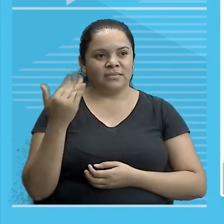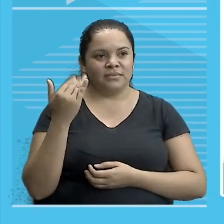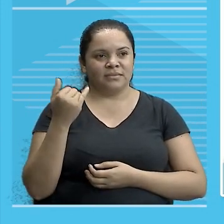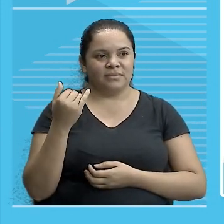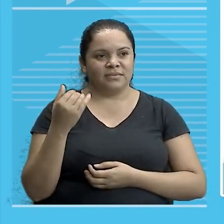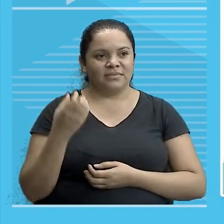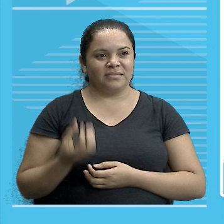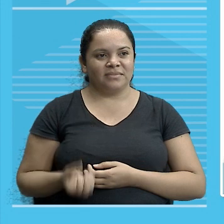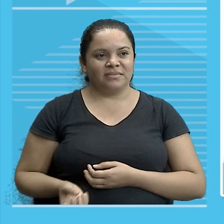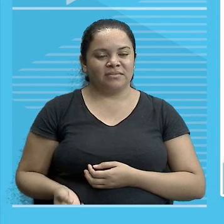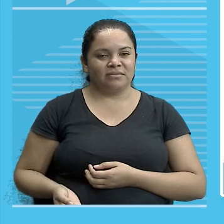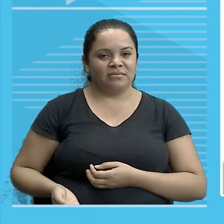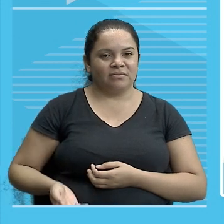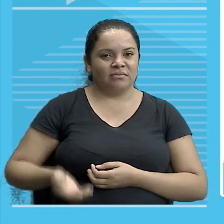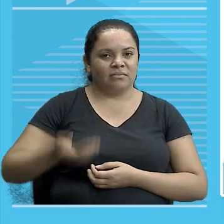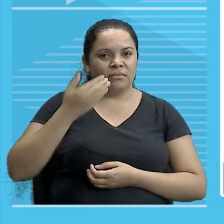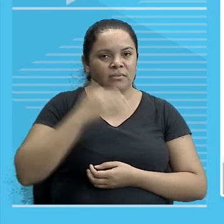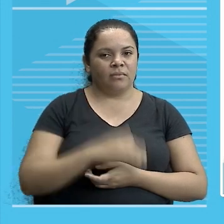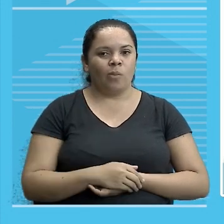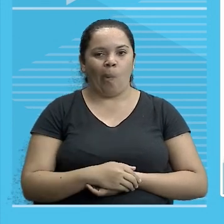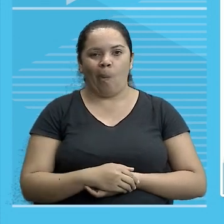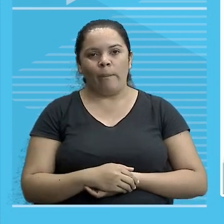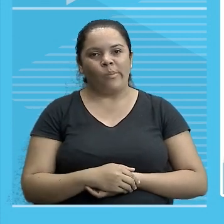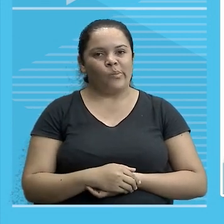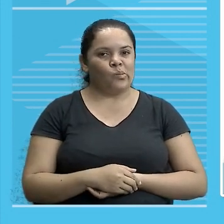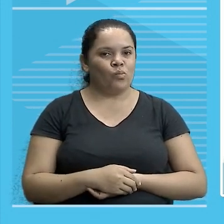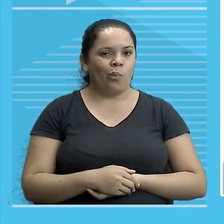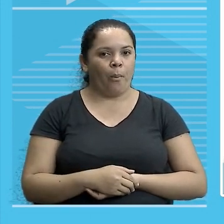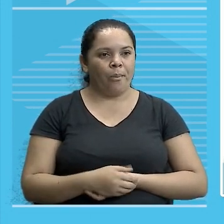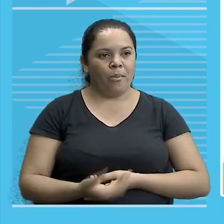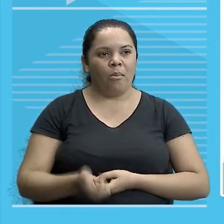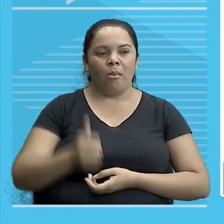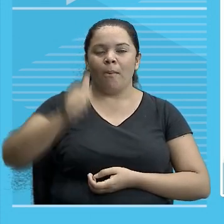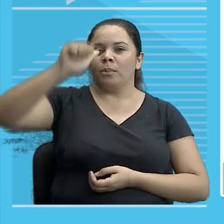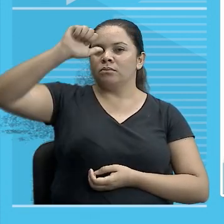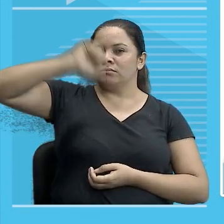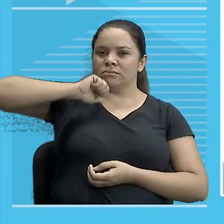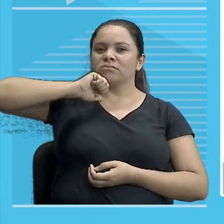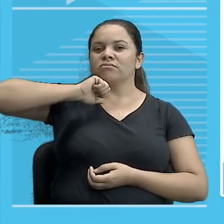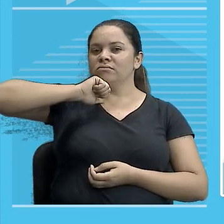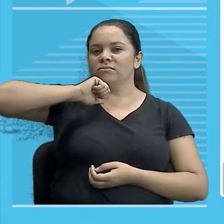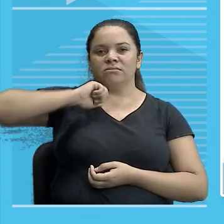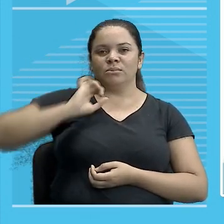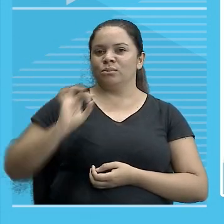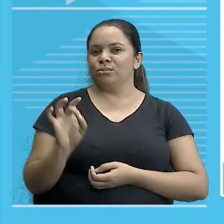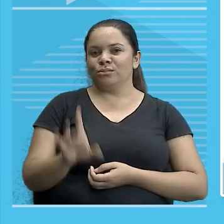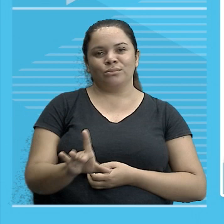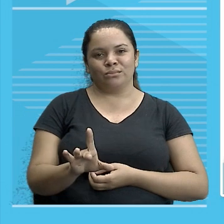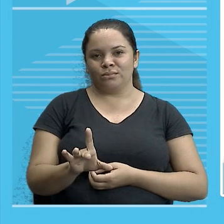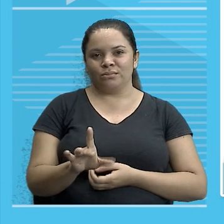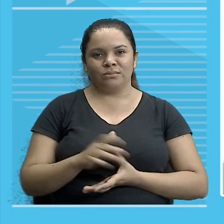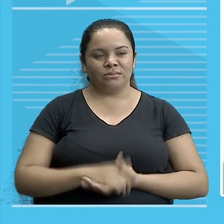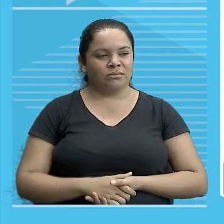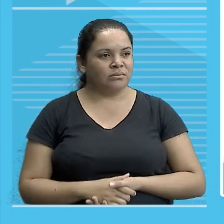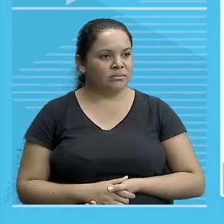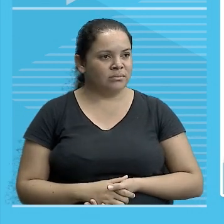lado, joga para o outro e arrocha para dentro. No máximo, não tem muita coisa para fazer, não.